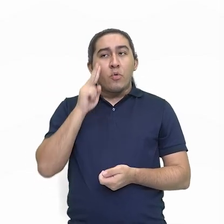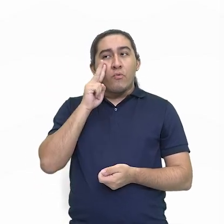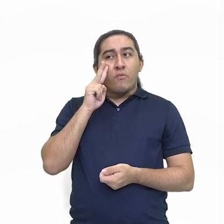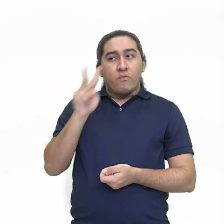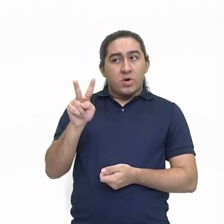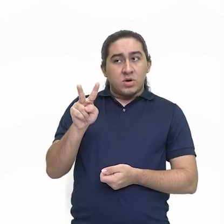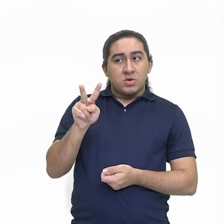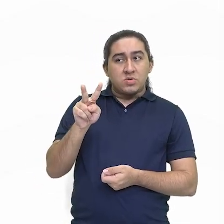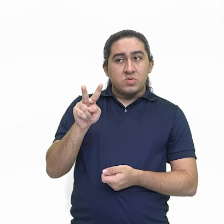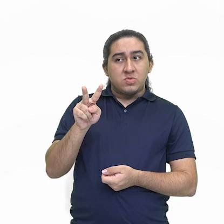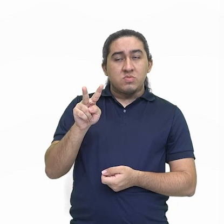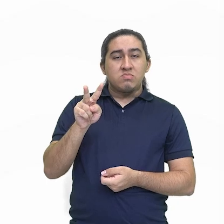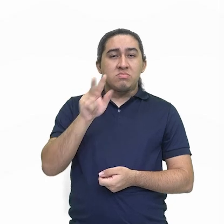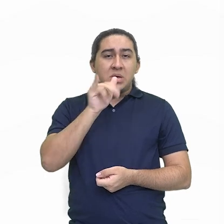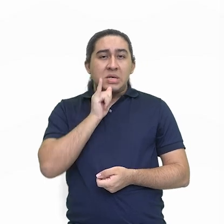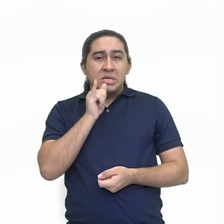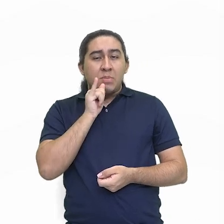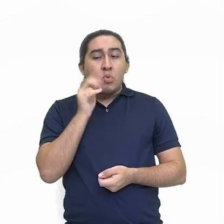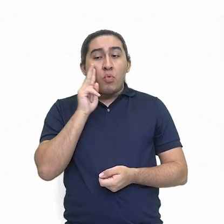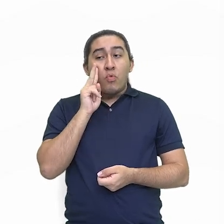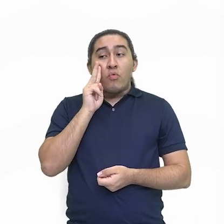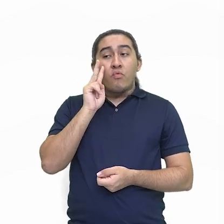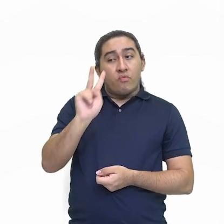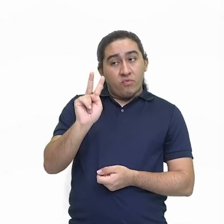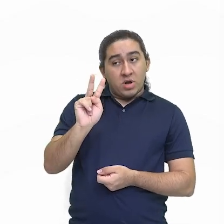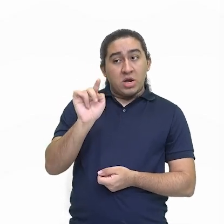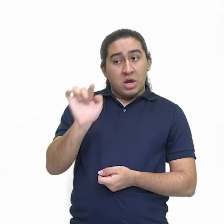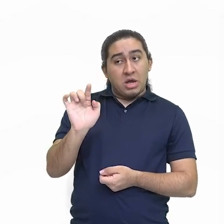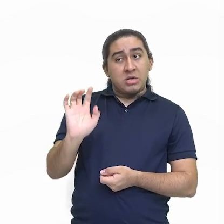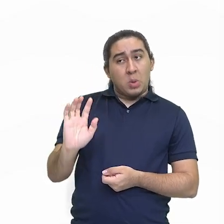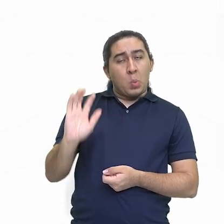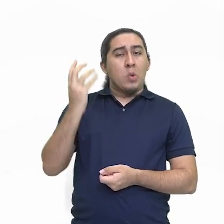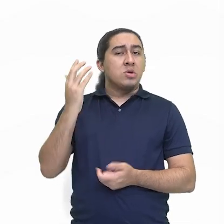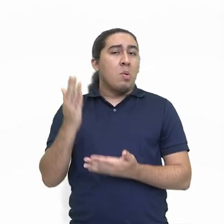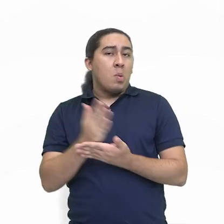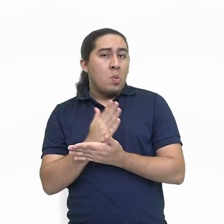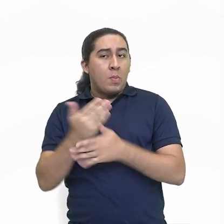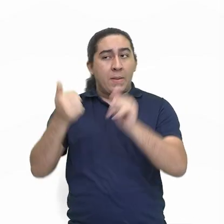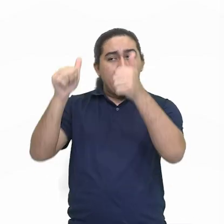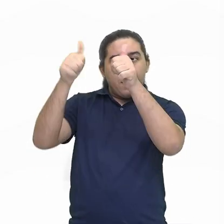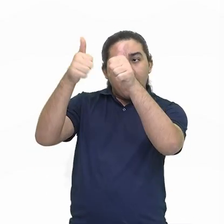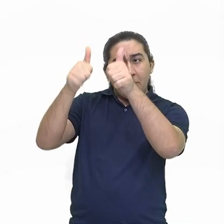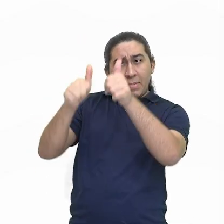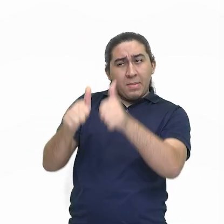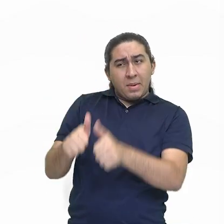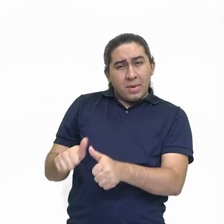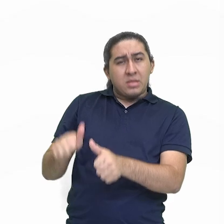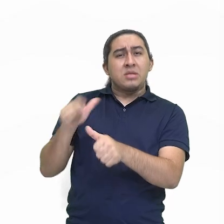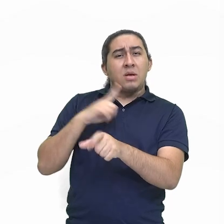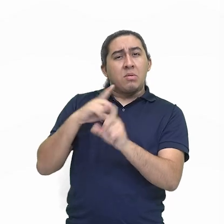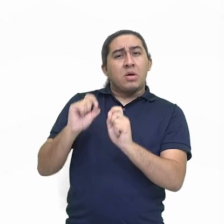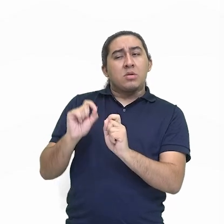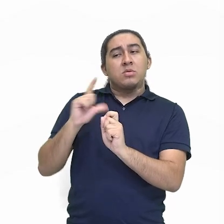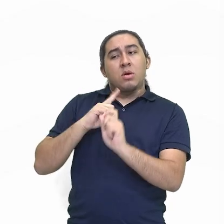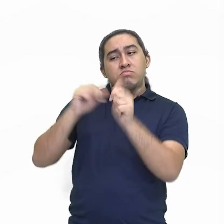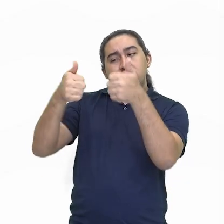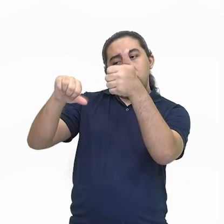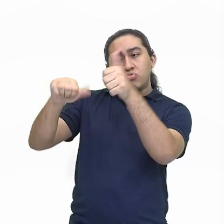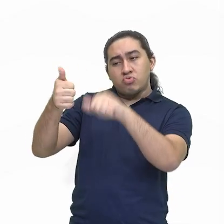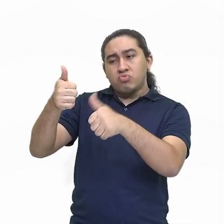algo, eu vejo um sinal que aconteceu algo e ali eu já vou, né,